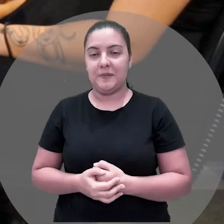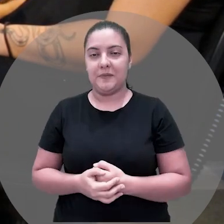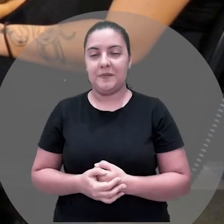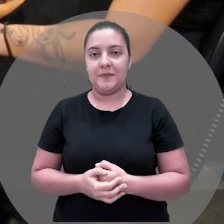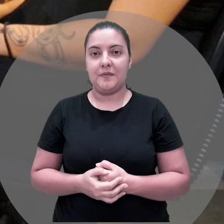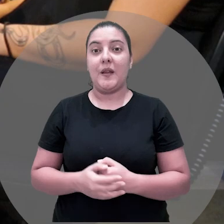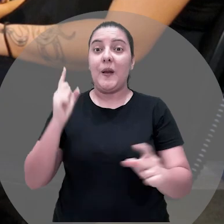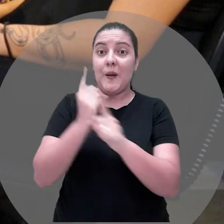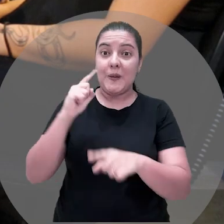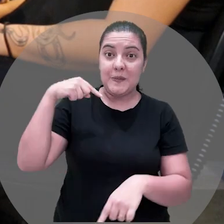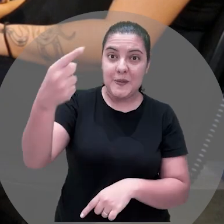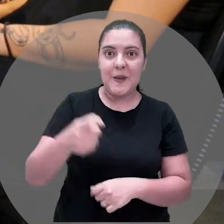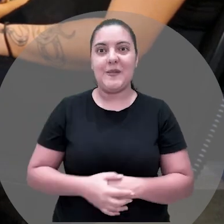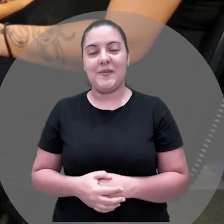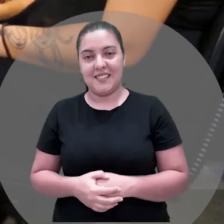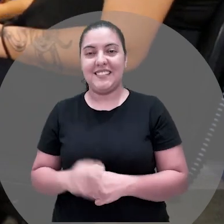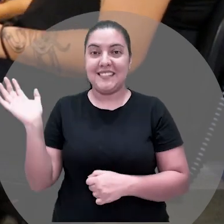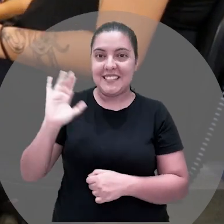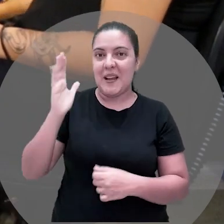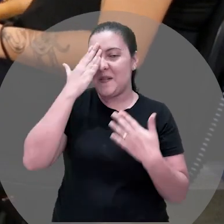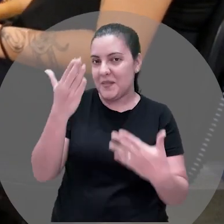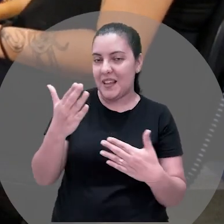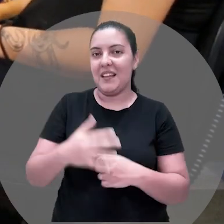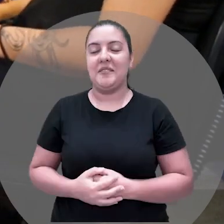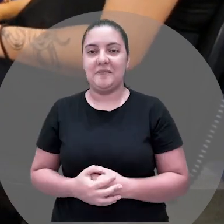tá bom e até a próxima